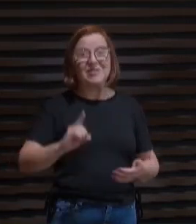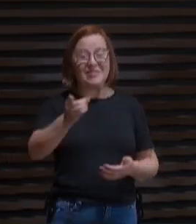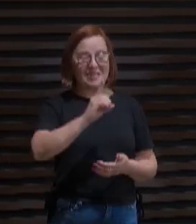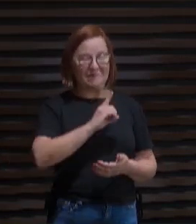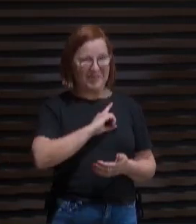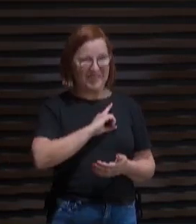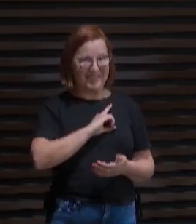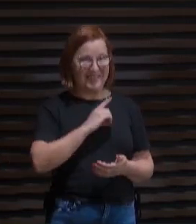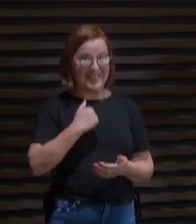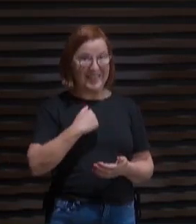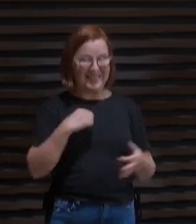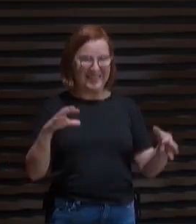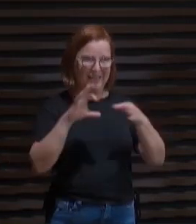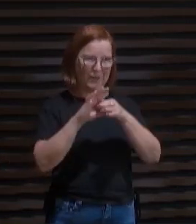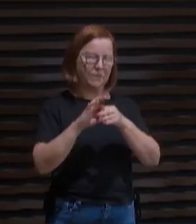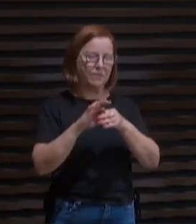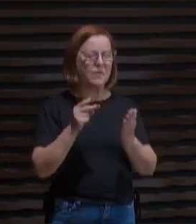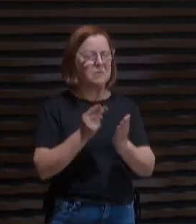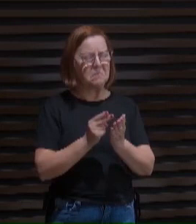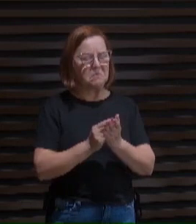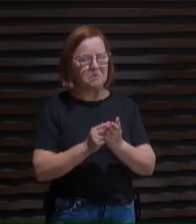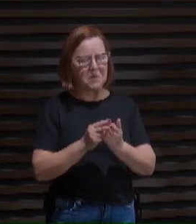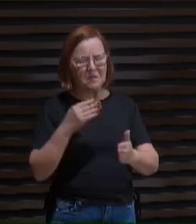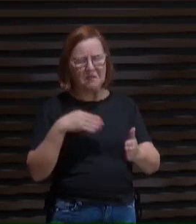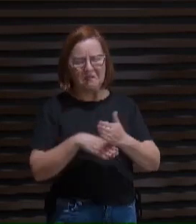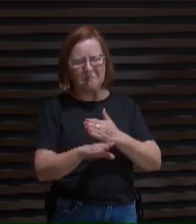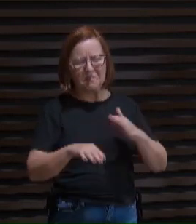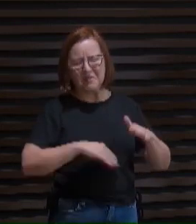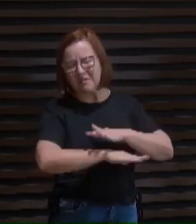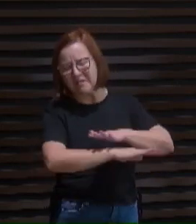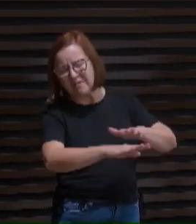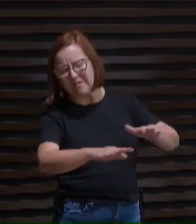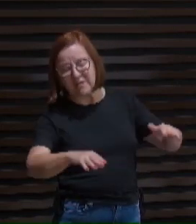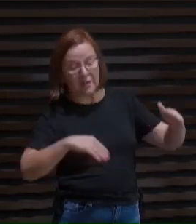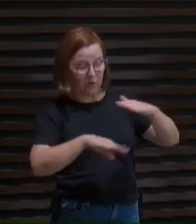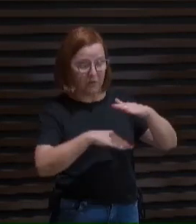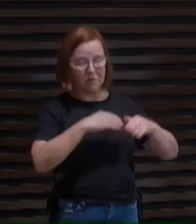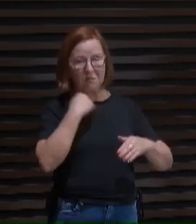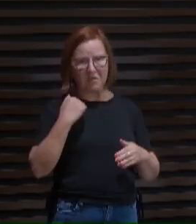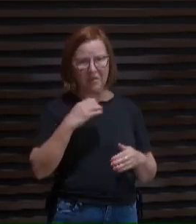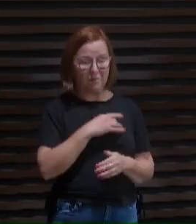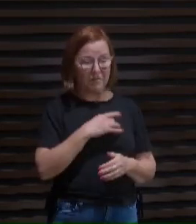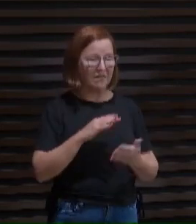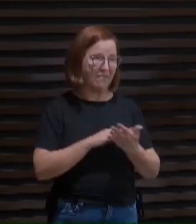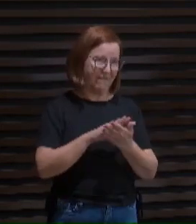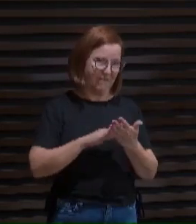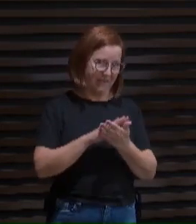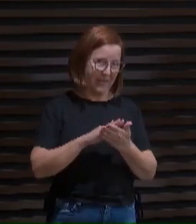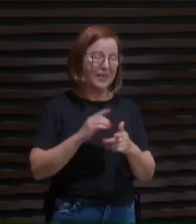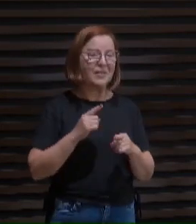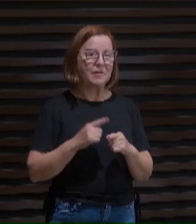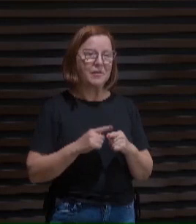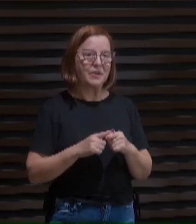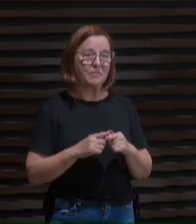E aí, meu amigo, ainda que eu passe pelo vale da sombra da morte, eu não vou ter medo nenhum. Porque a